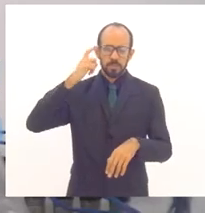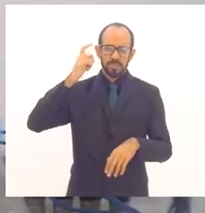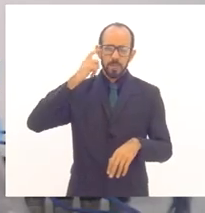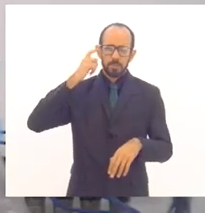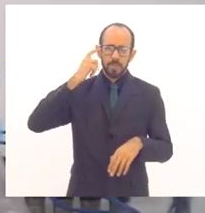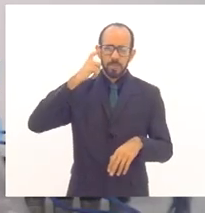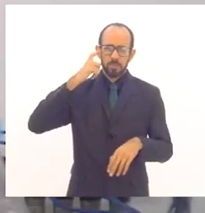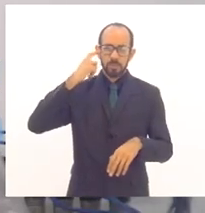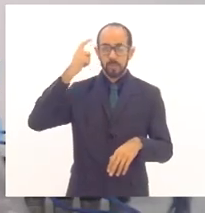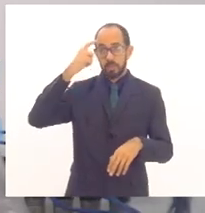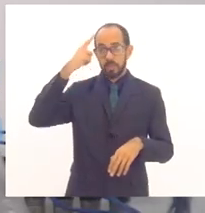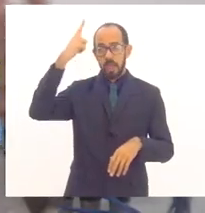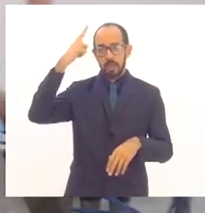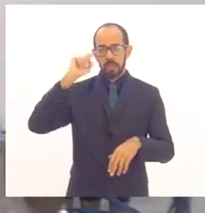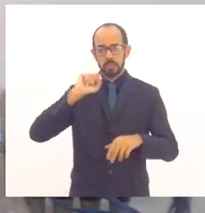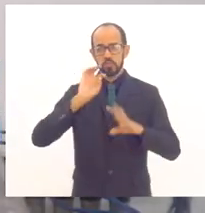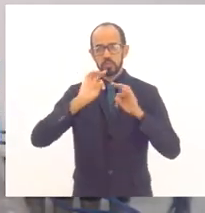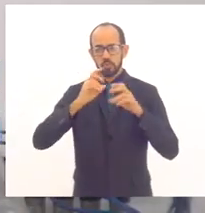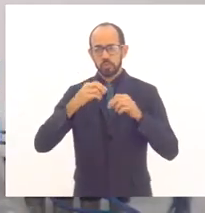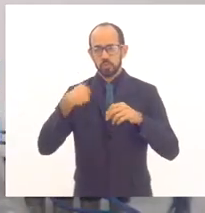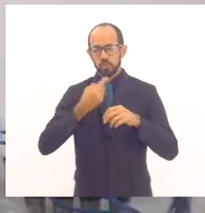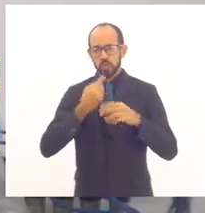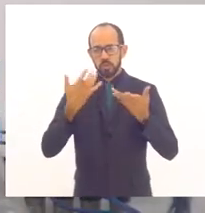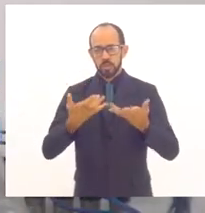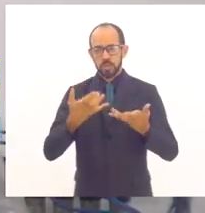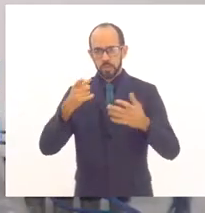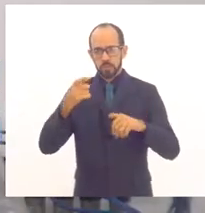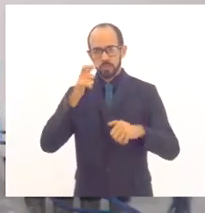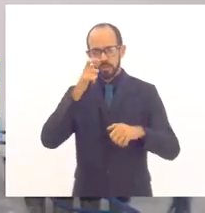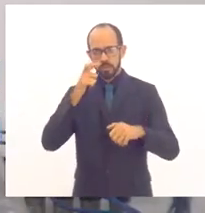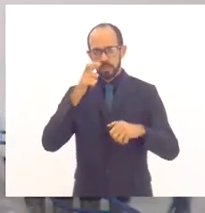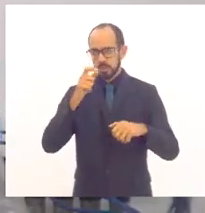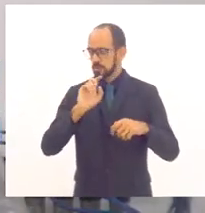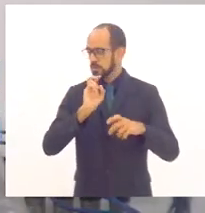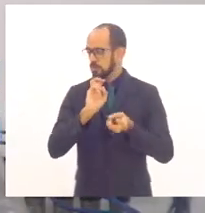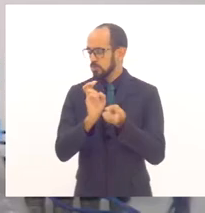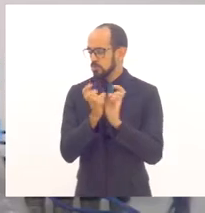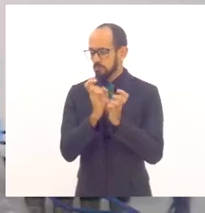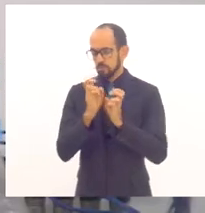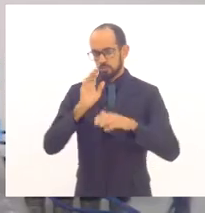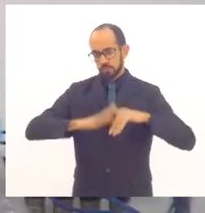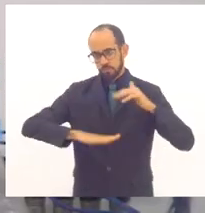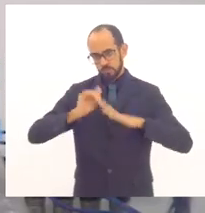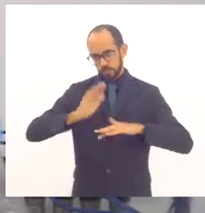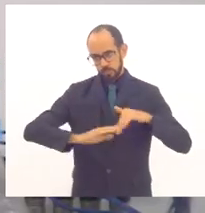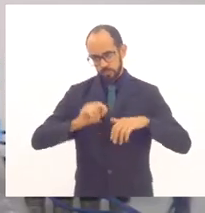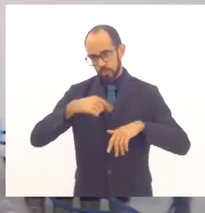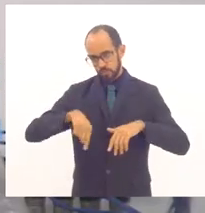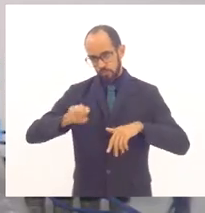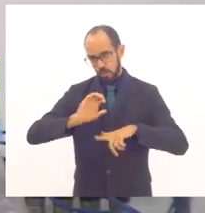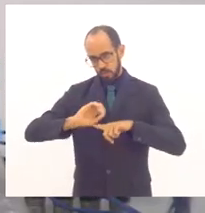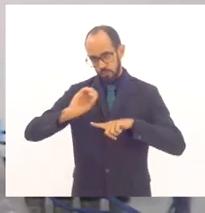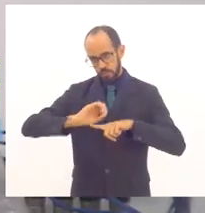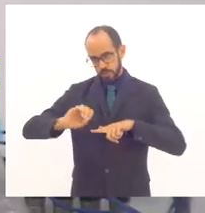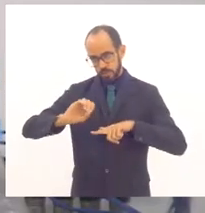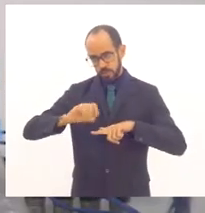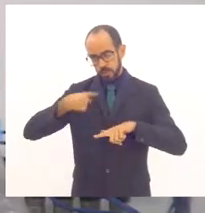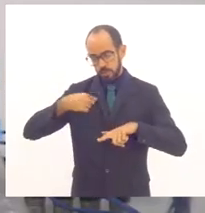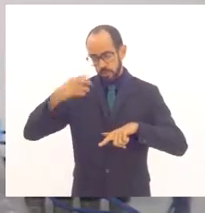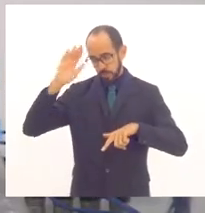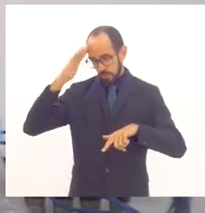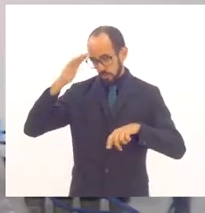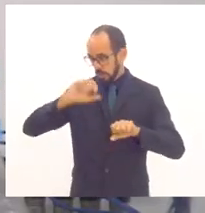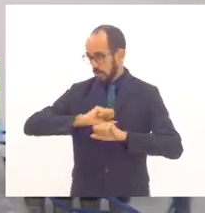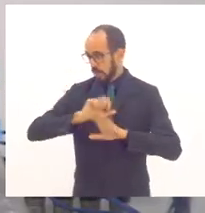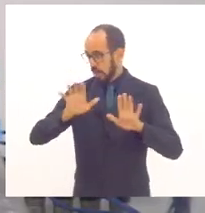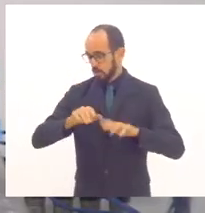tudo que pulsava, né, em alguns dos capoeiristas que estiveram conosco na oficina. E a partir dali eu entendi que o primeiro